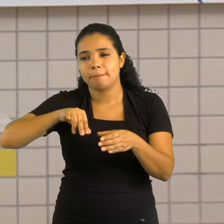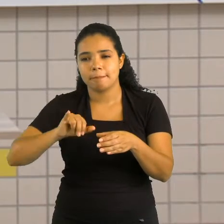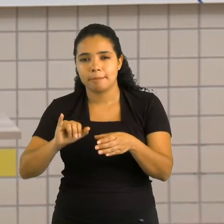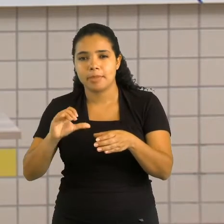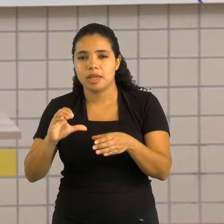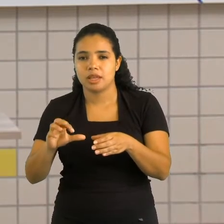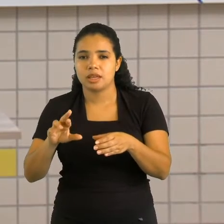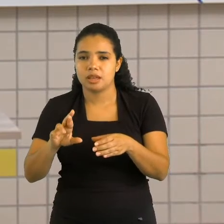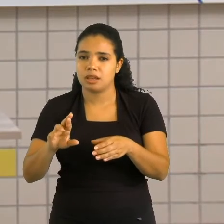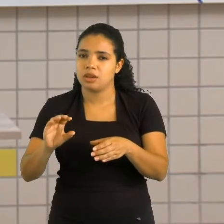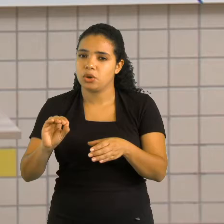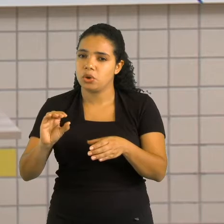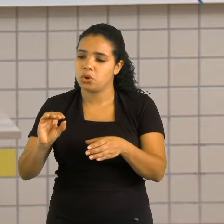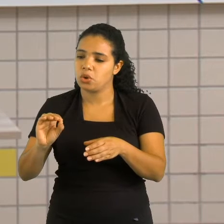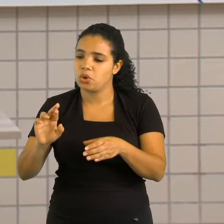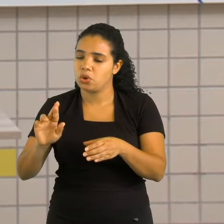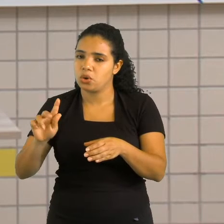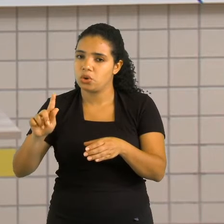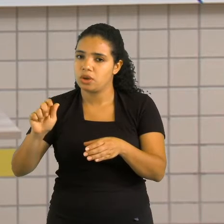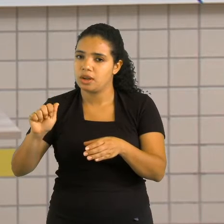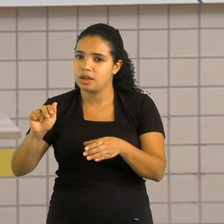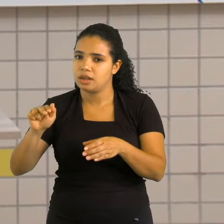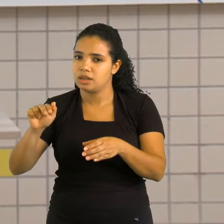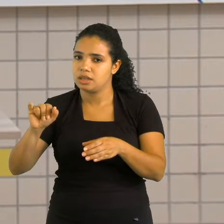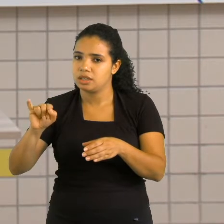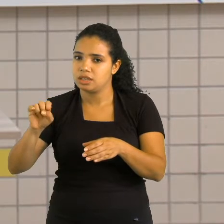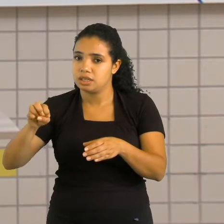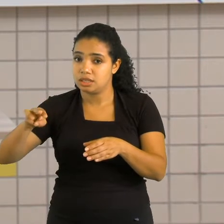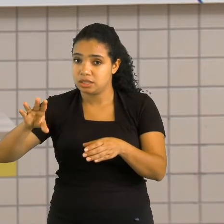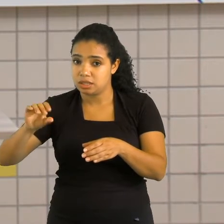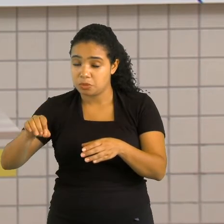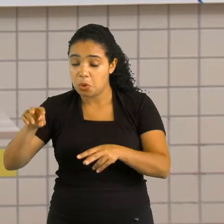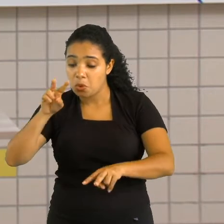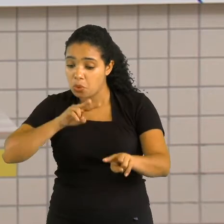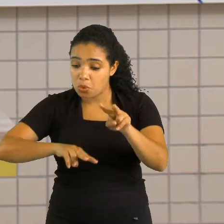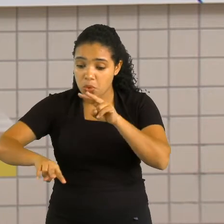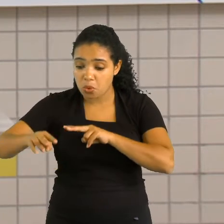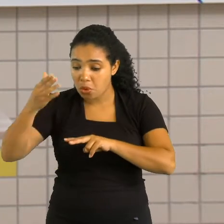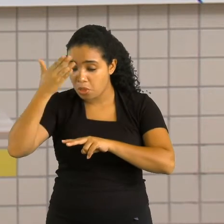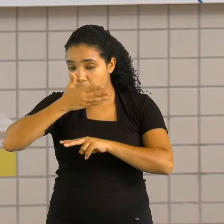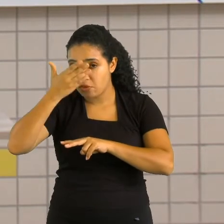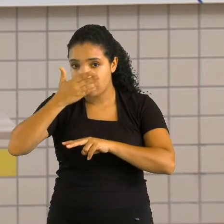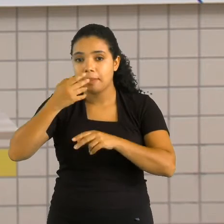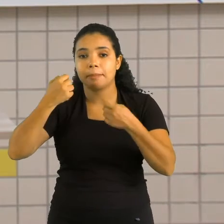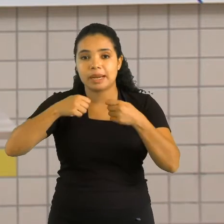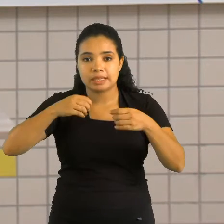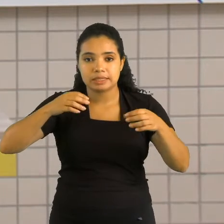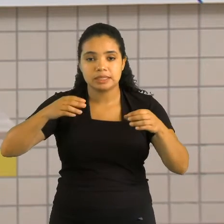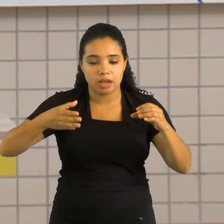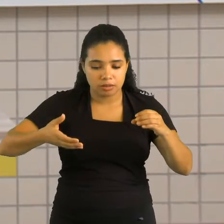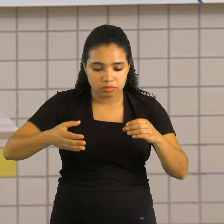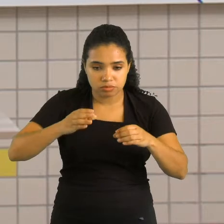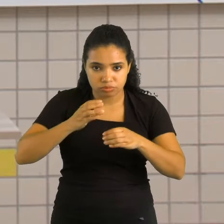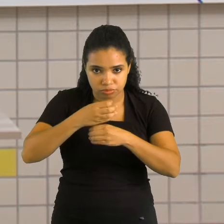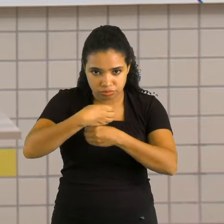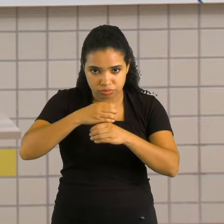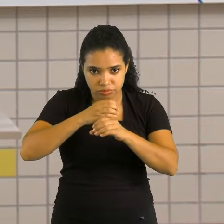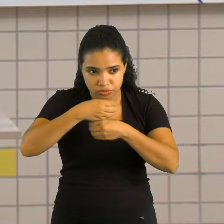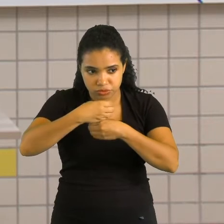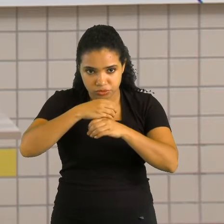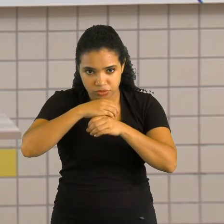Tá? Ou seja, uma forma de vida que não pode ser visualizada sem o auxílio também do microscópio. Só que,